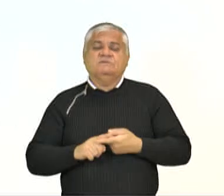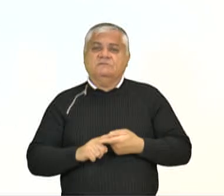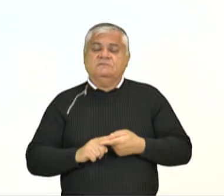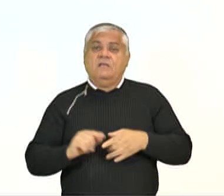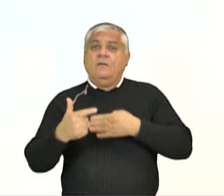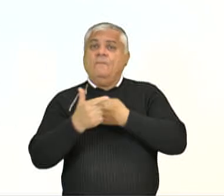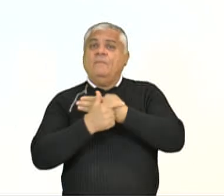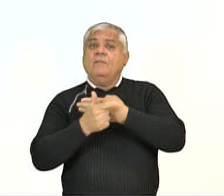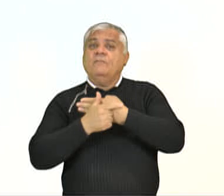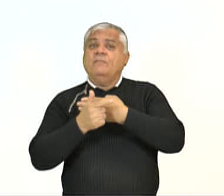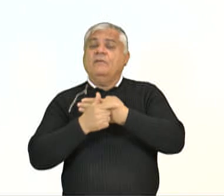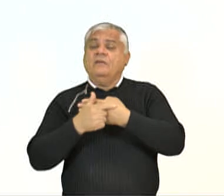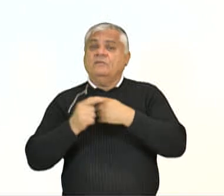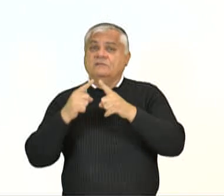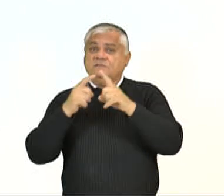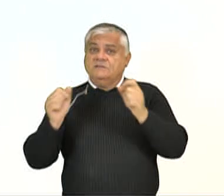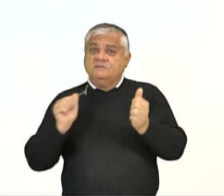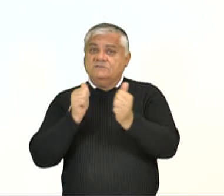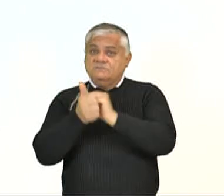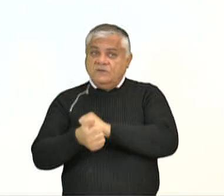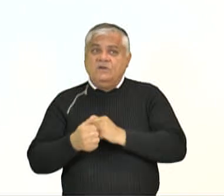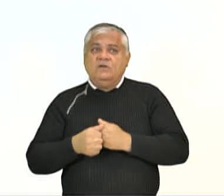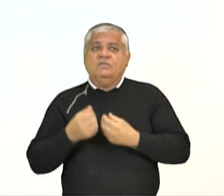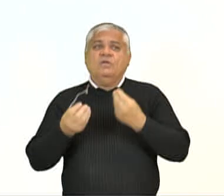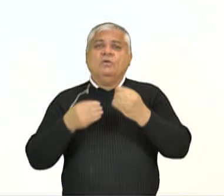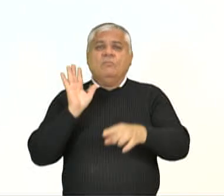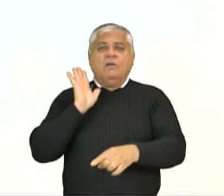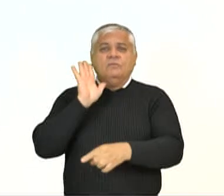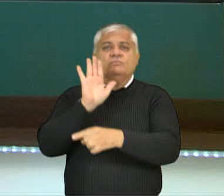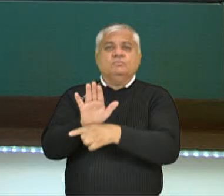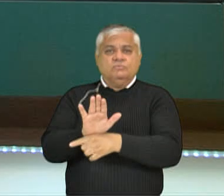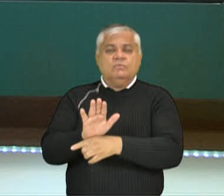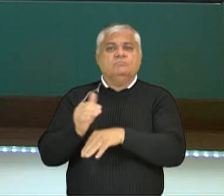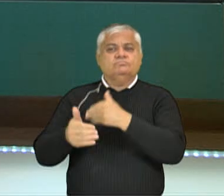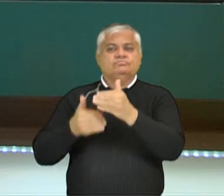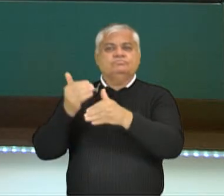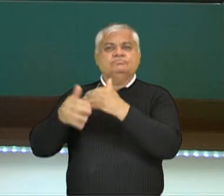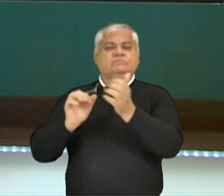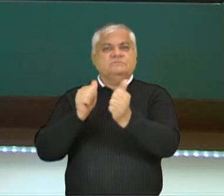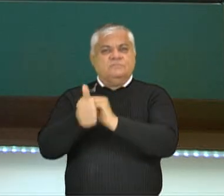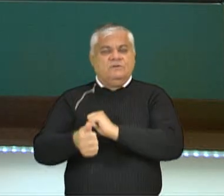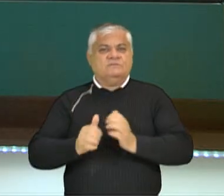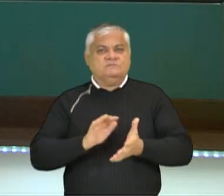da ciência do esporte e o impacto dessa ciência também no meio esportivo.